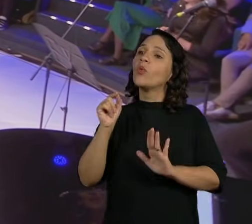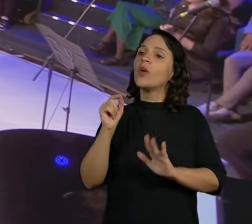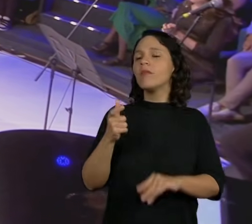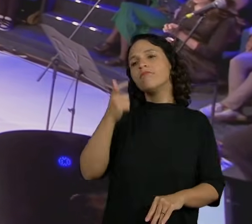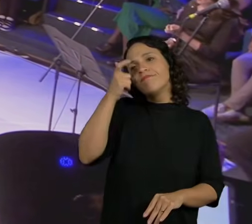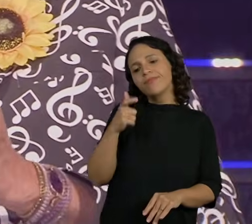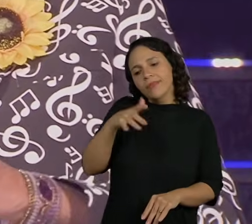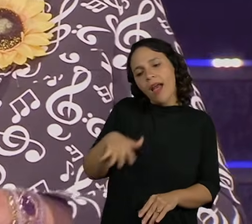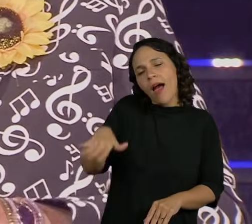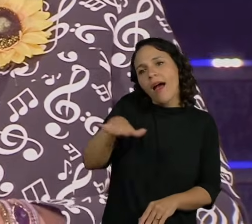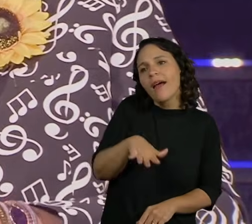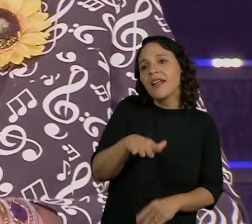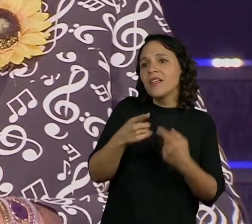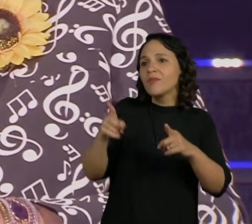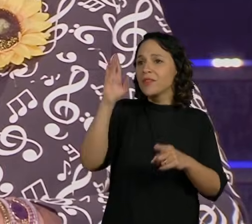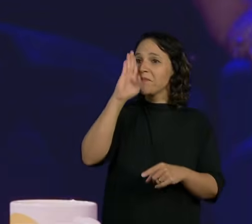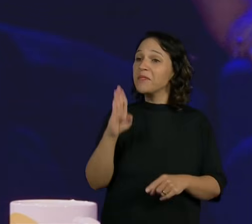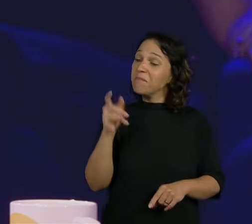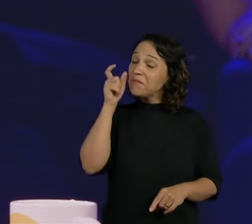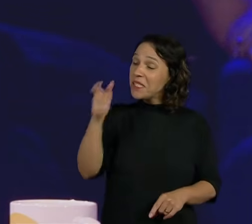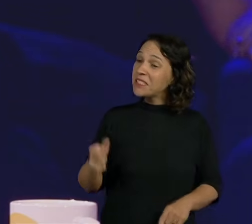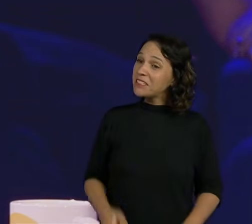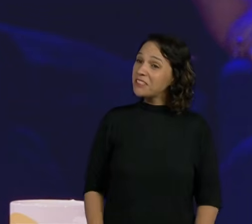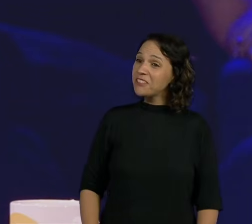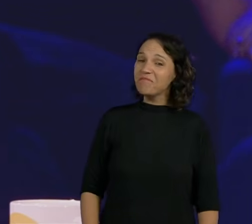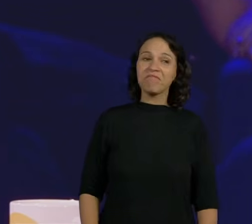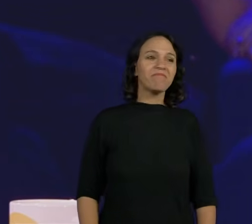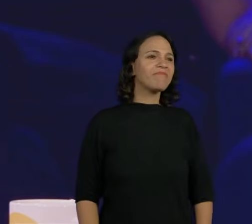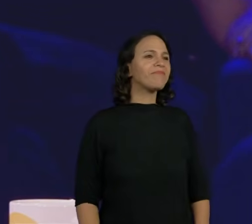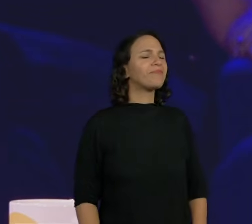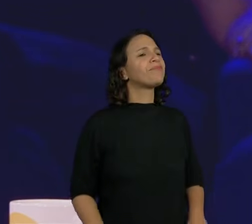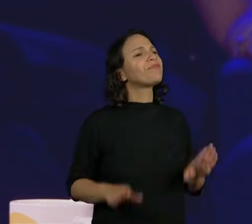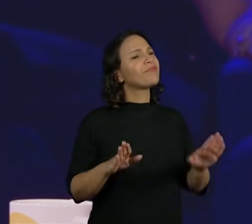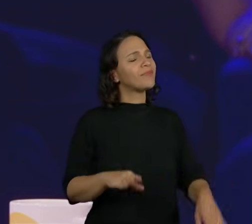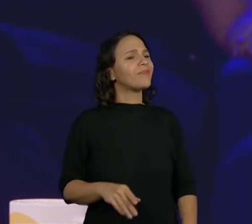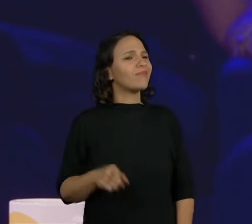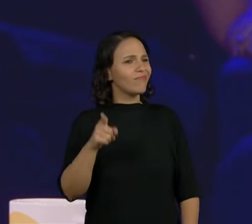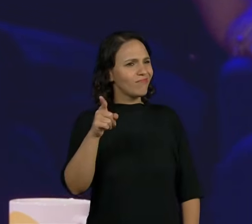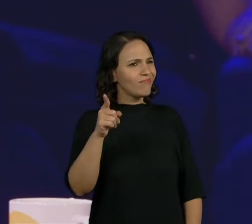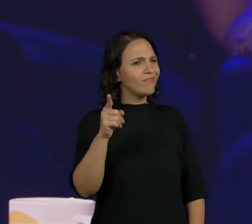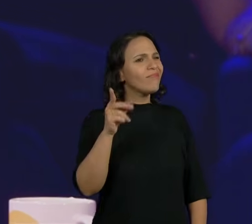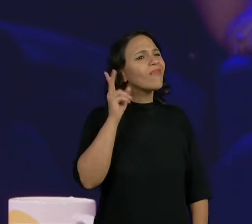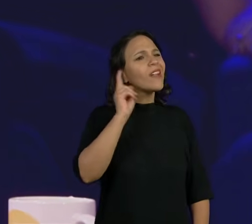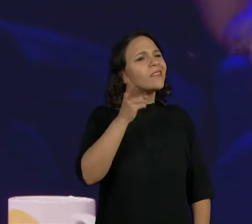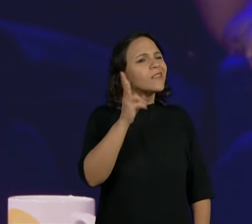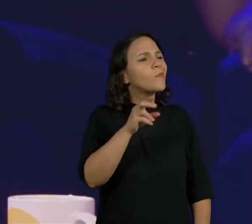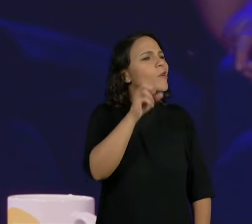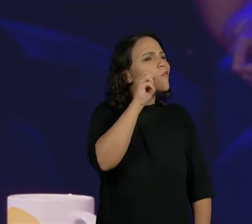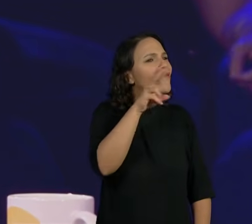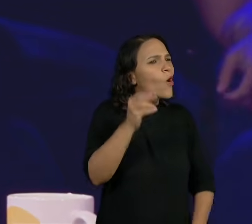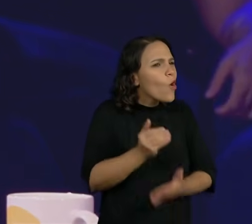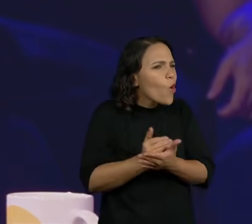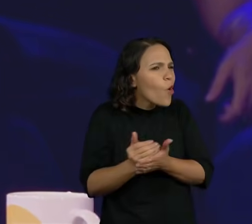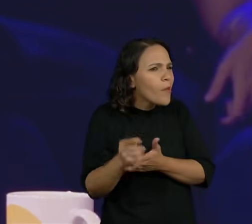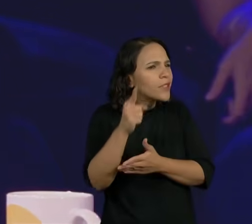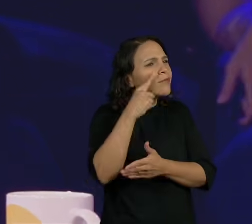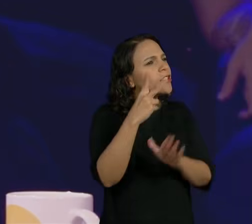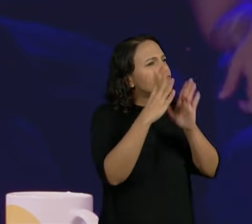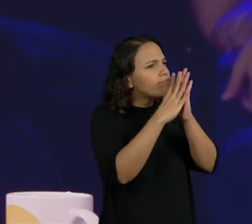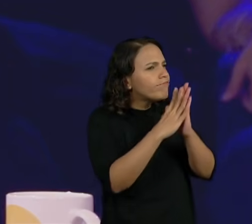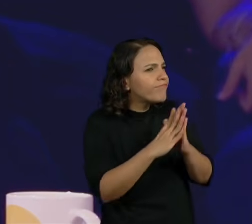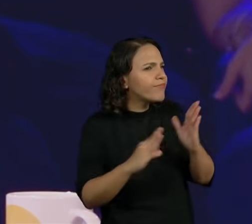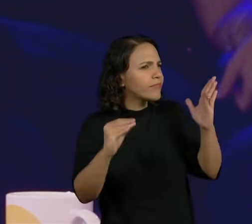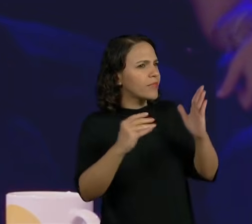né? Aham. Mas tá legal, tá interessante. Ô, Falcão, você se inspirava em alguém assim no começo da sua carreira? Para você olhava